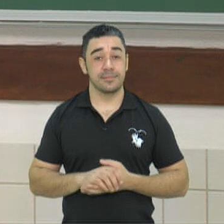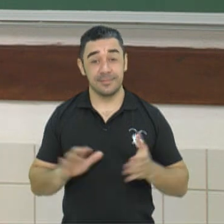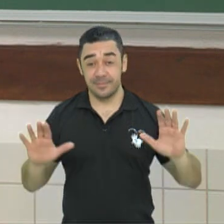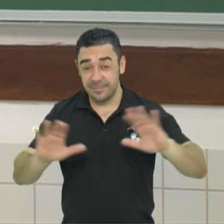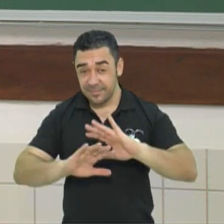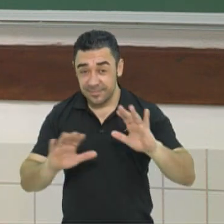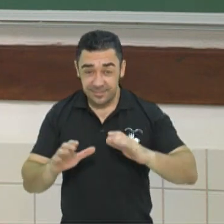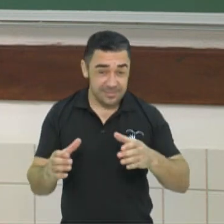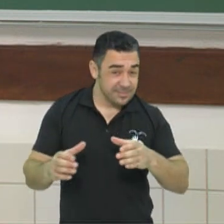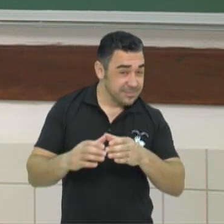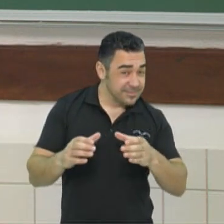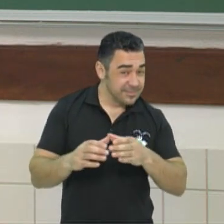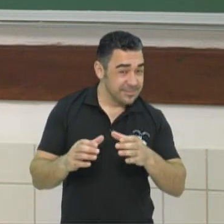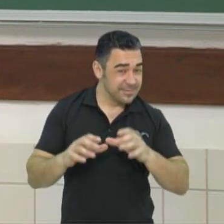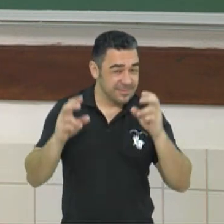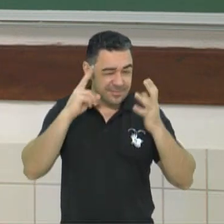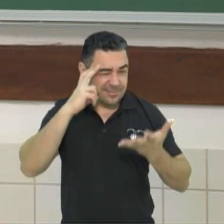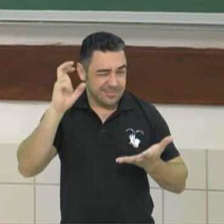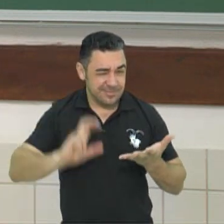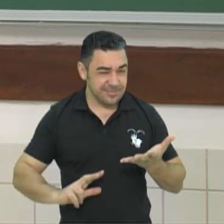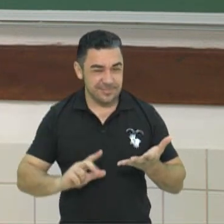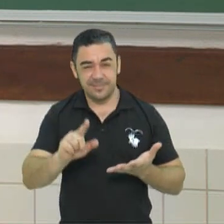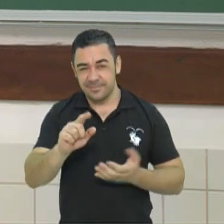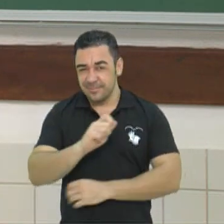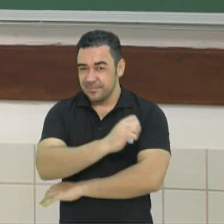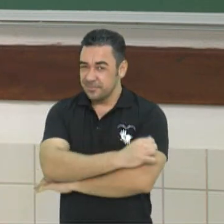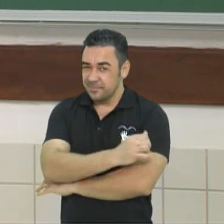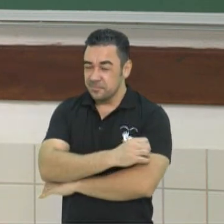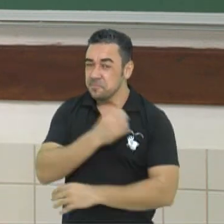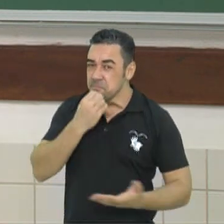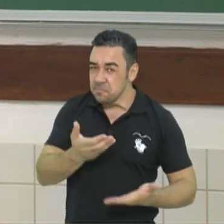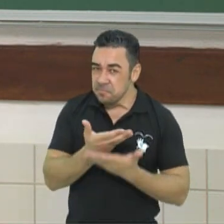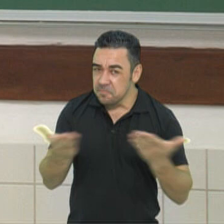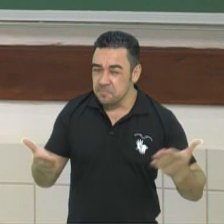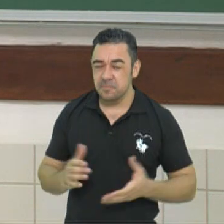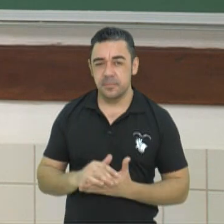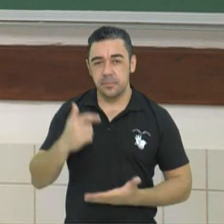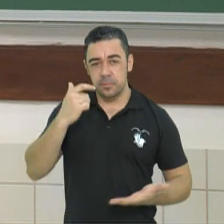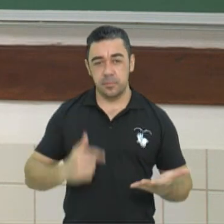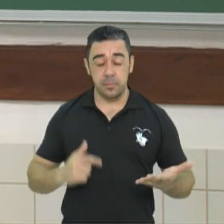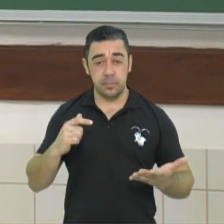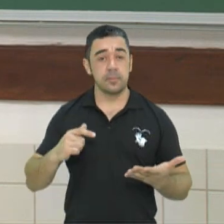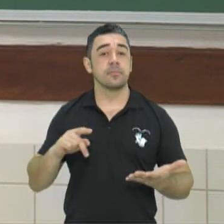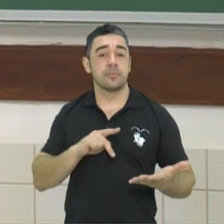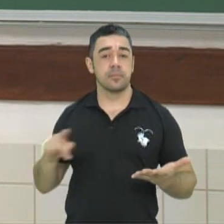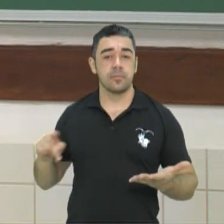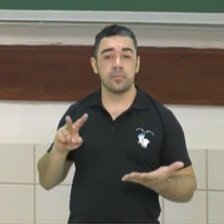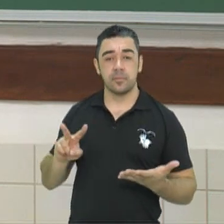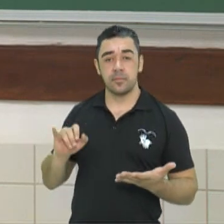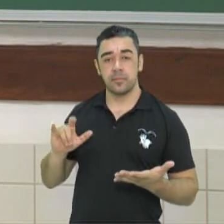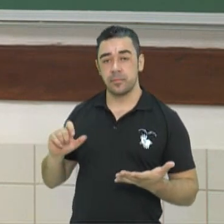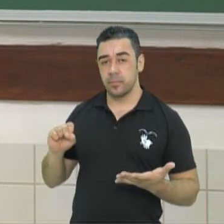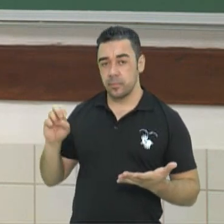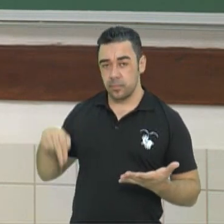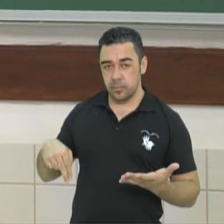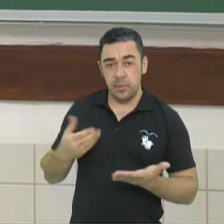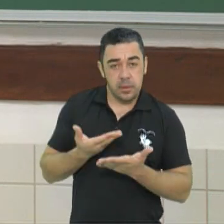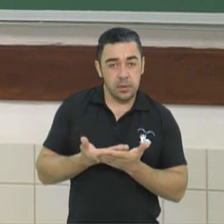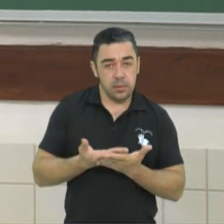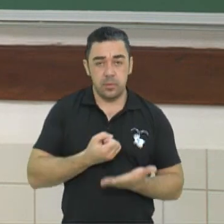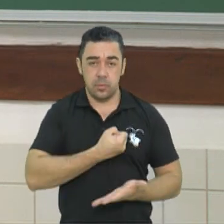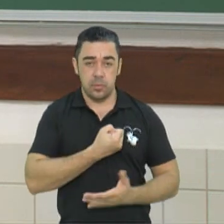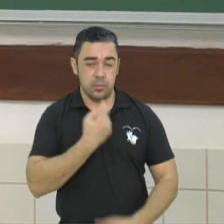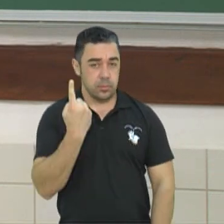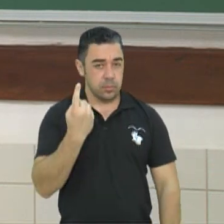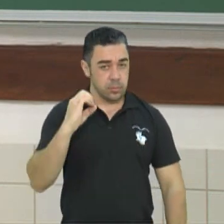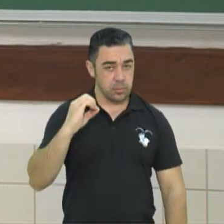Fala, galerinha esperta do sexto ano, tudo bem com vocês? Eu sou o professor Wilson, de Língua Portuguesa, e esta é a aula número 103,